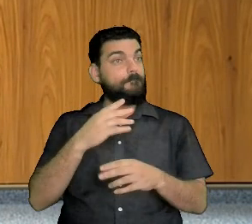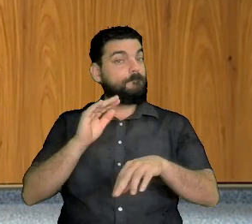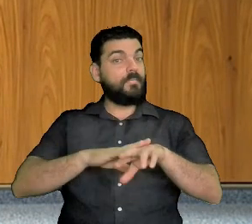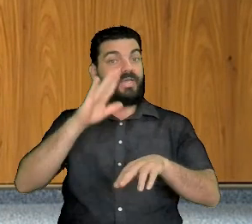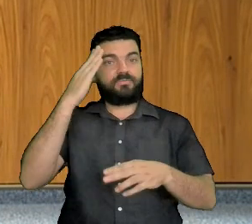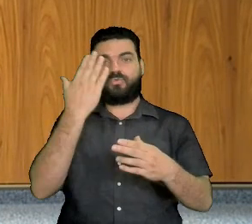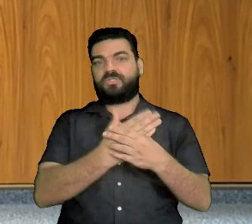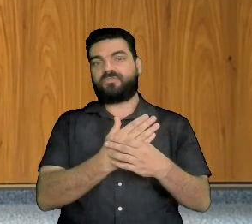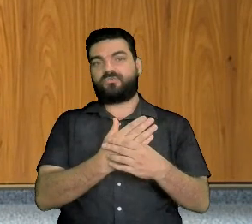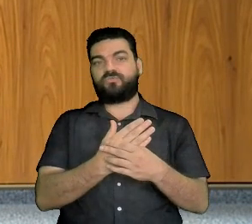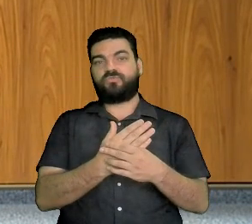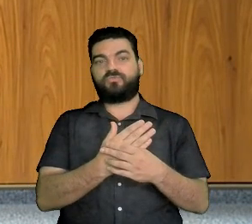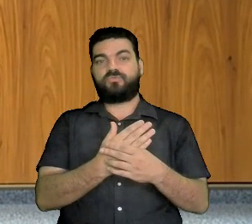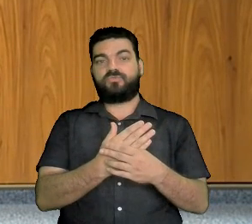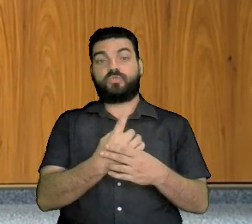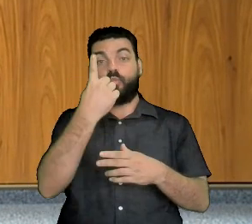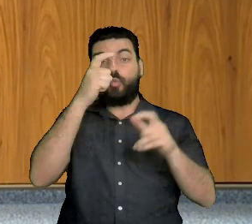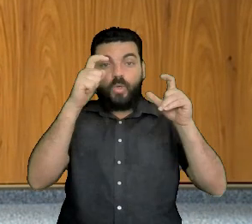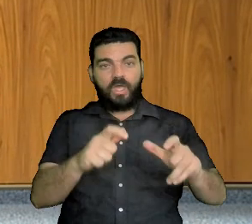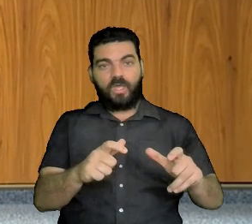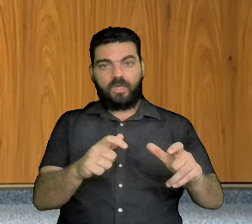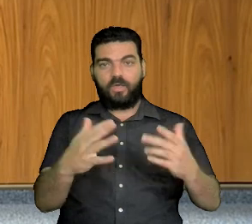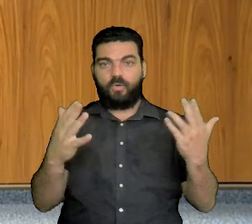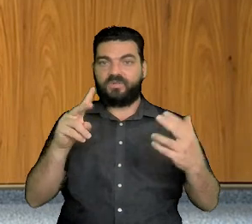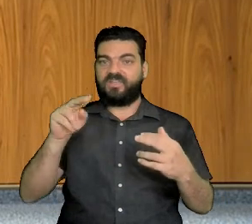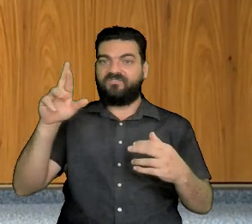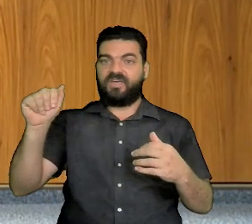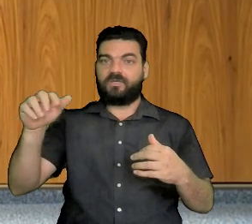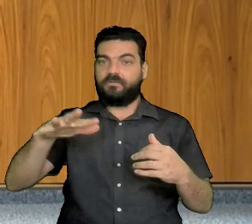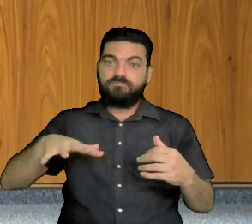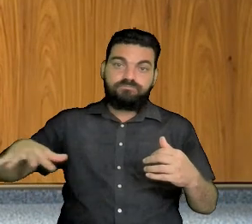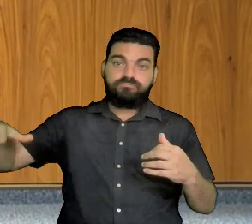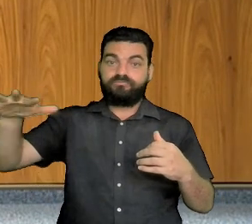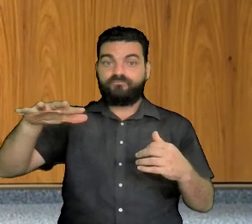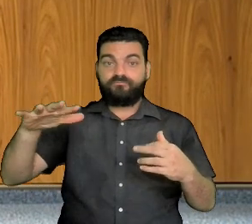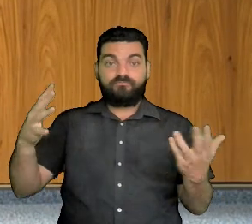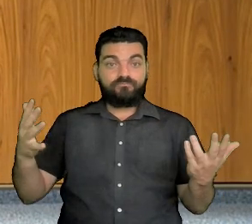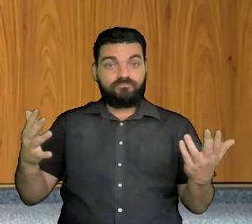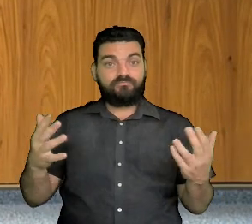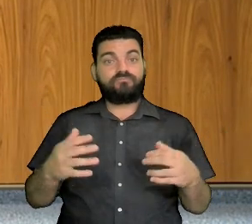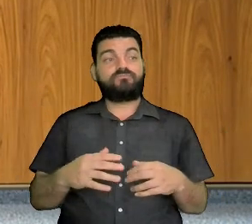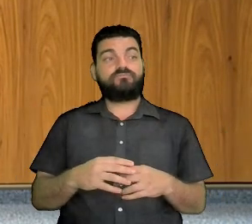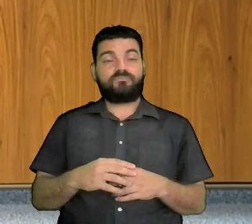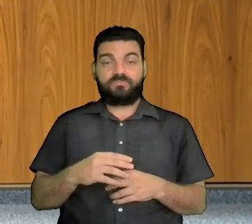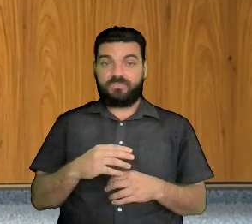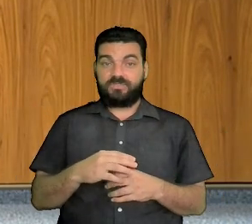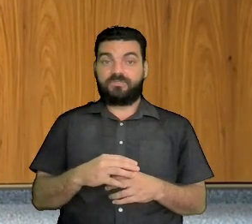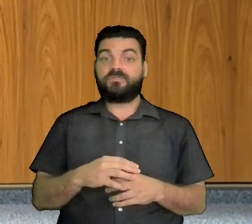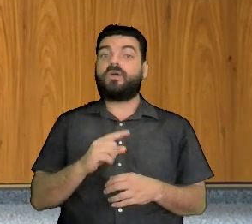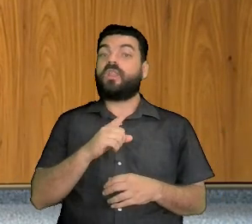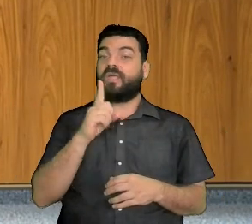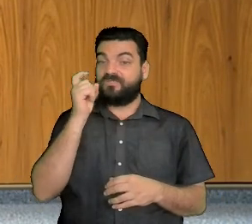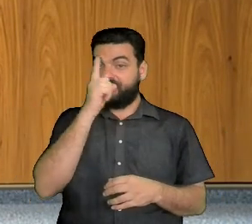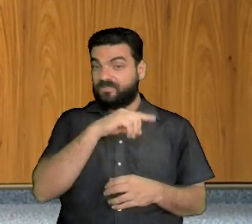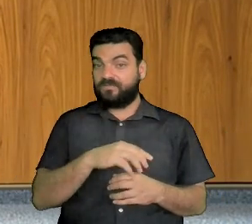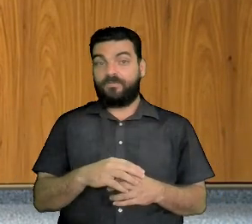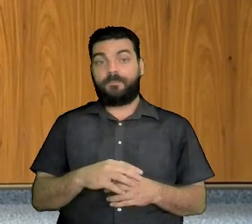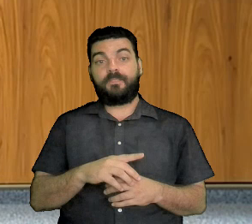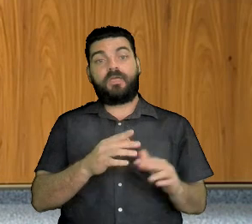FGTS no tribunal do que na vara. Todos os casos